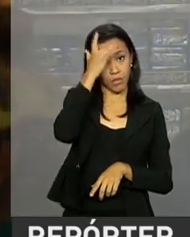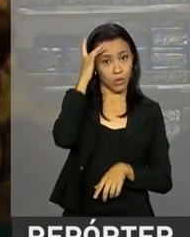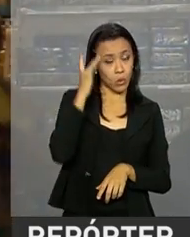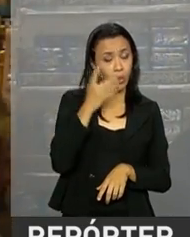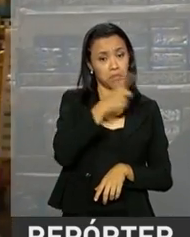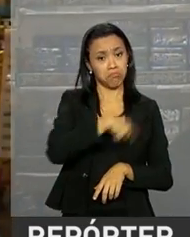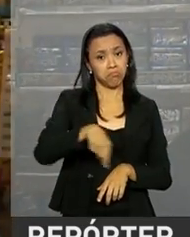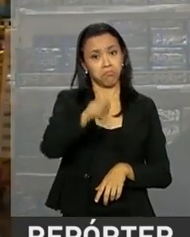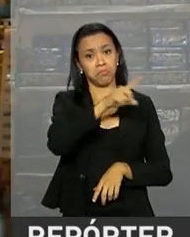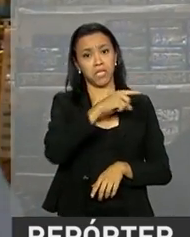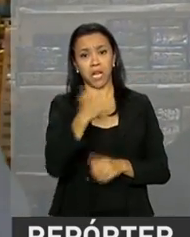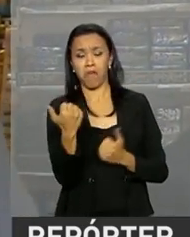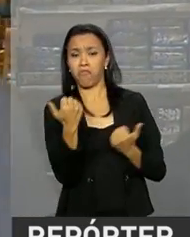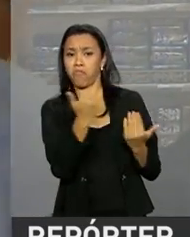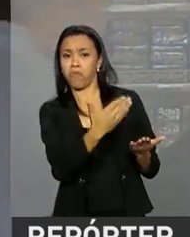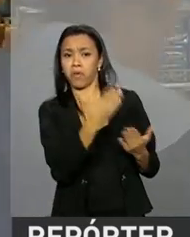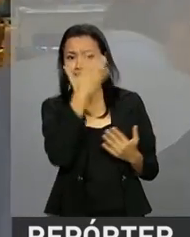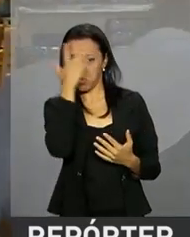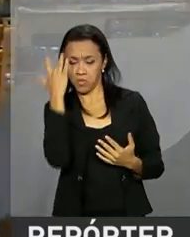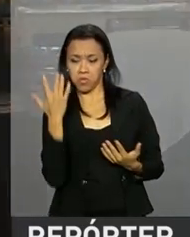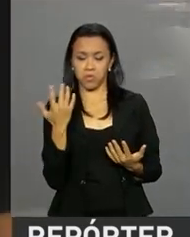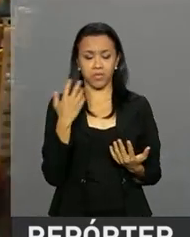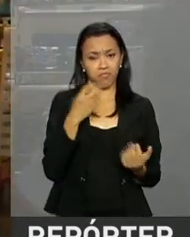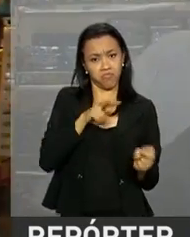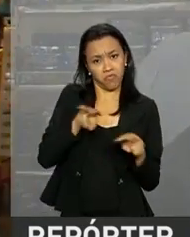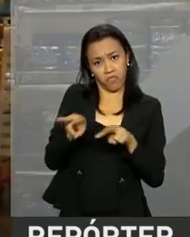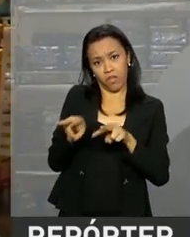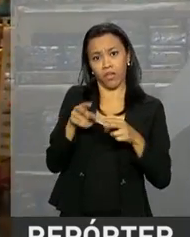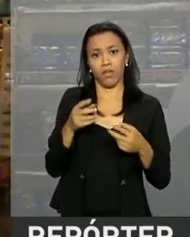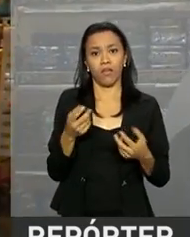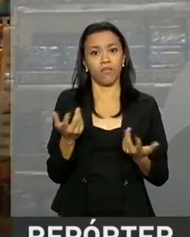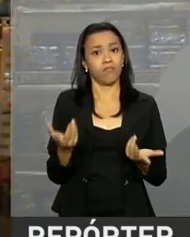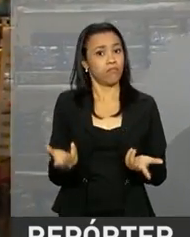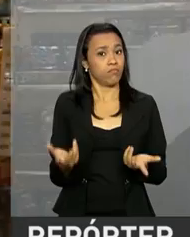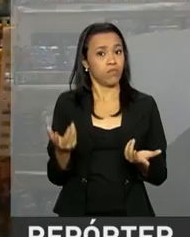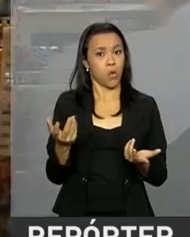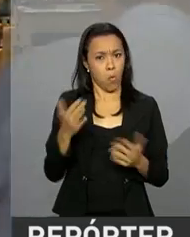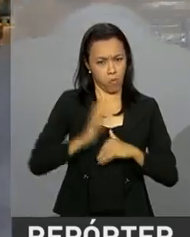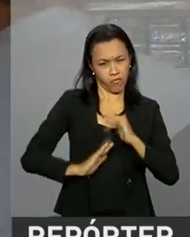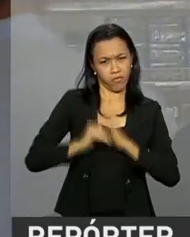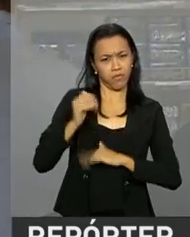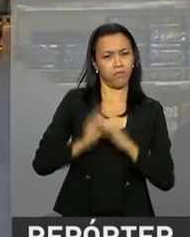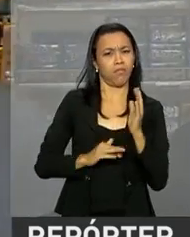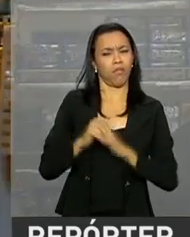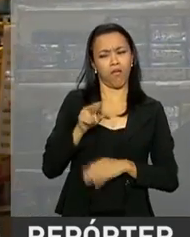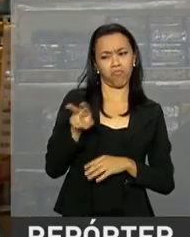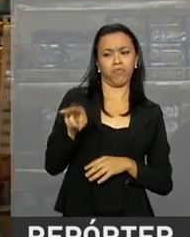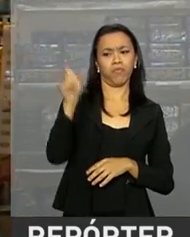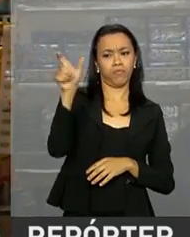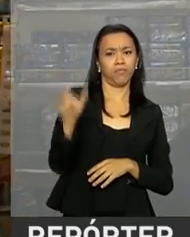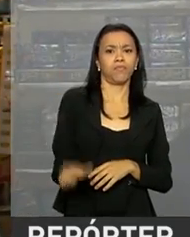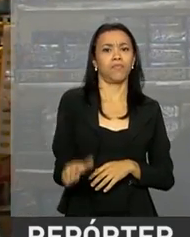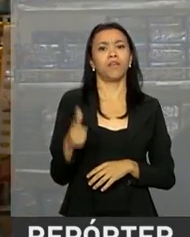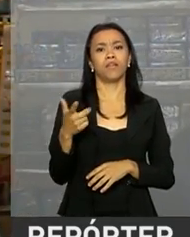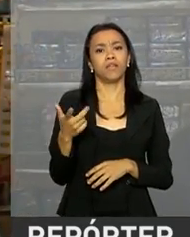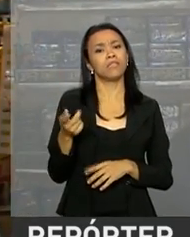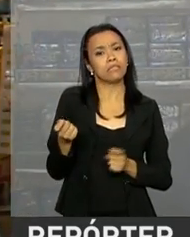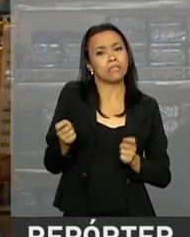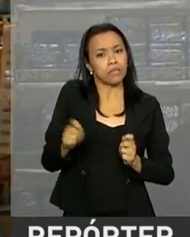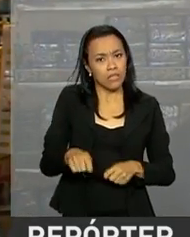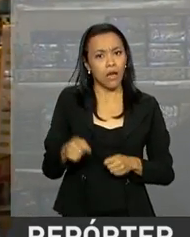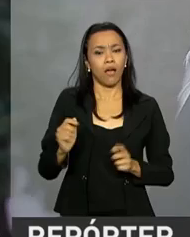reconhecida, né, lá fora e não é vista como um profissional adequado para